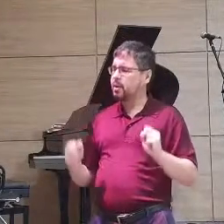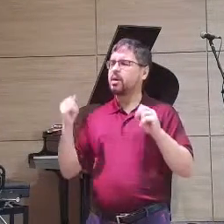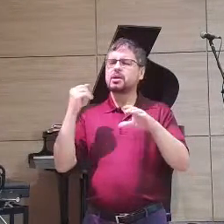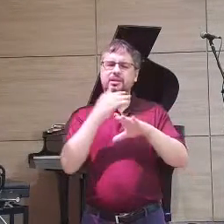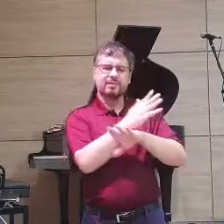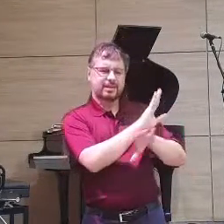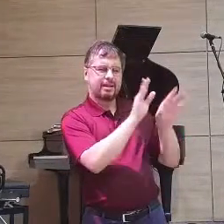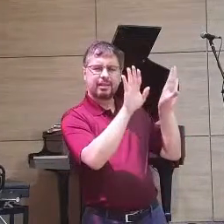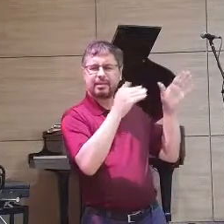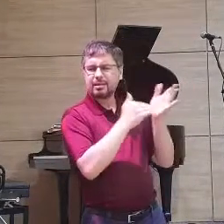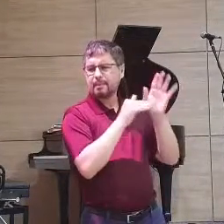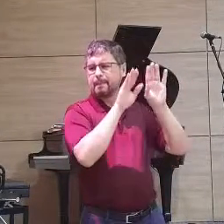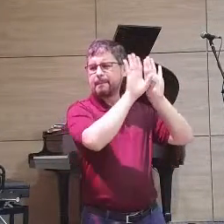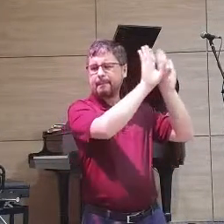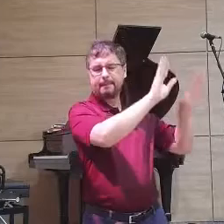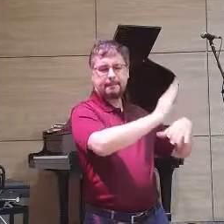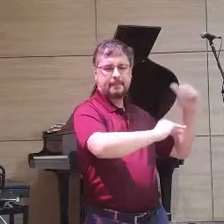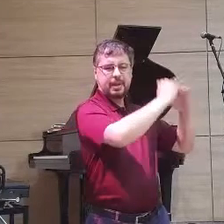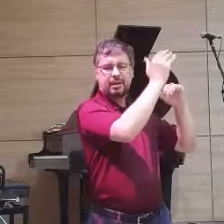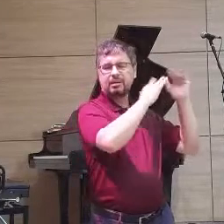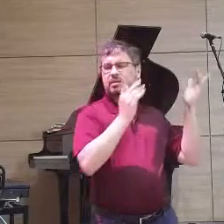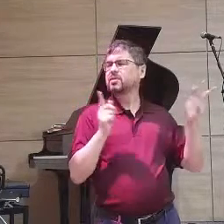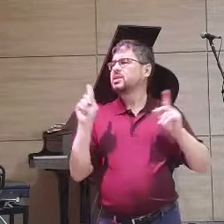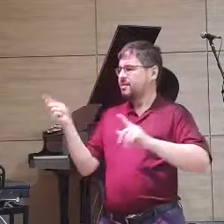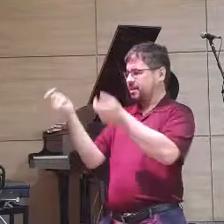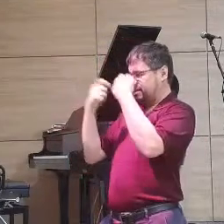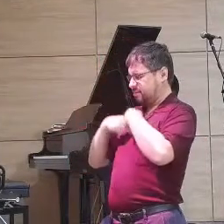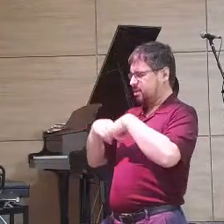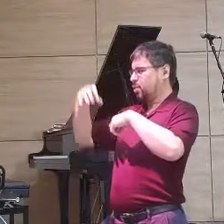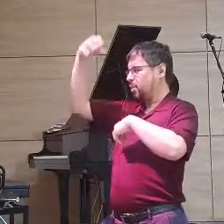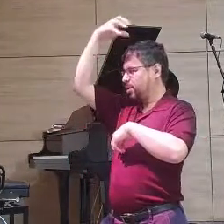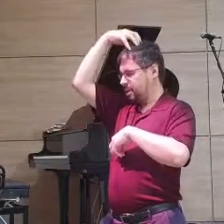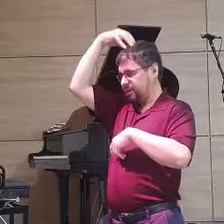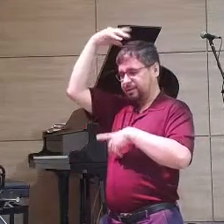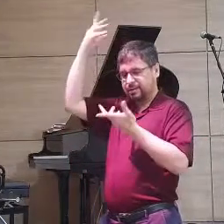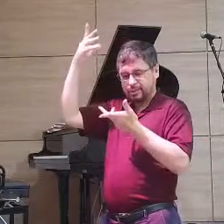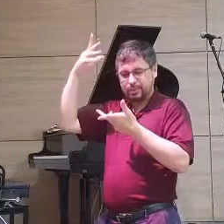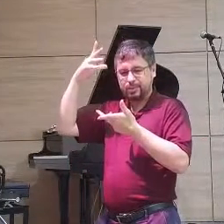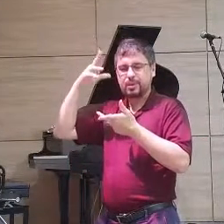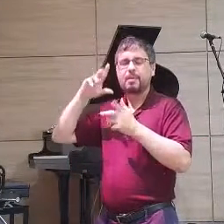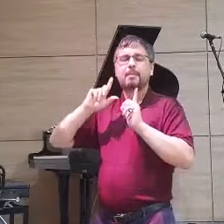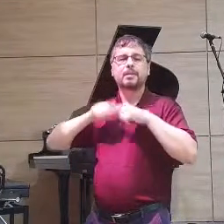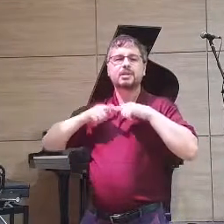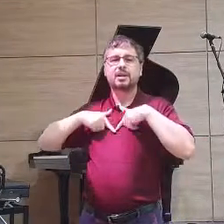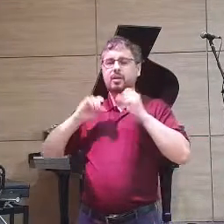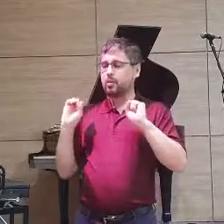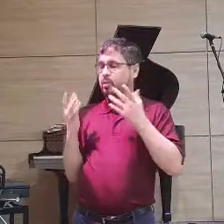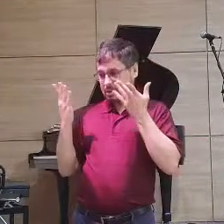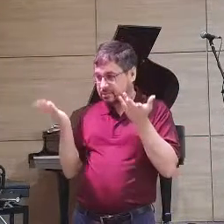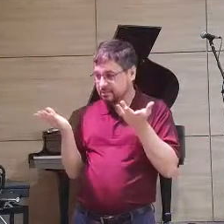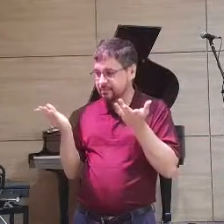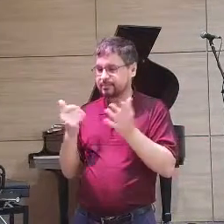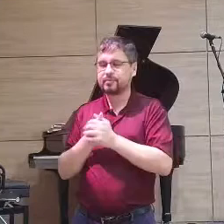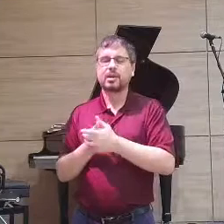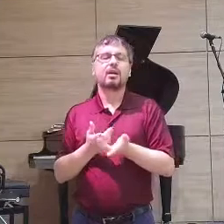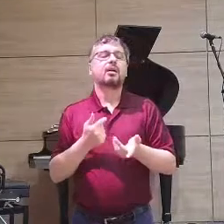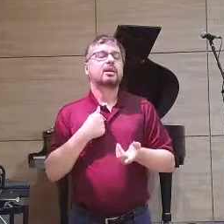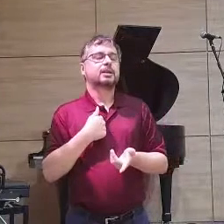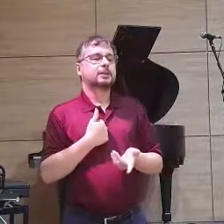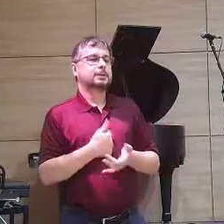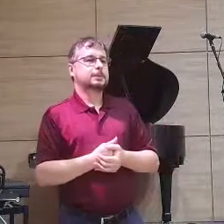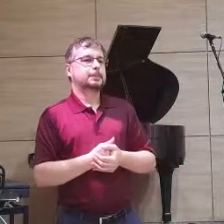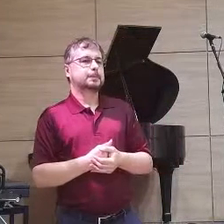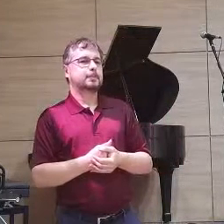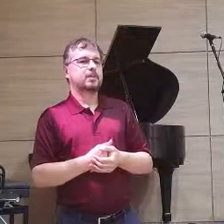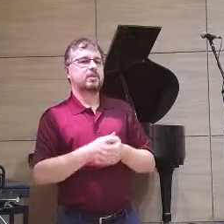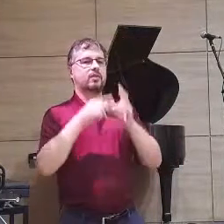aparente o senhor vai restaurar o reino físico a Israel essa pergunta tal é essa informação que eles tinham que quando